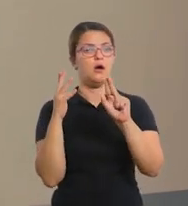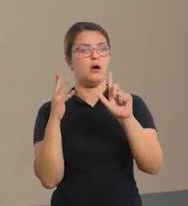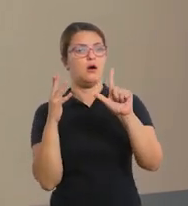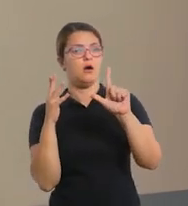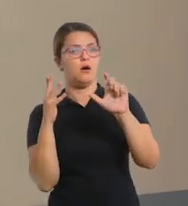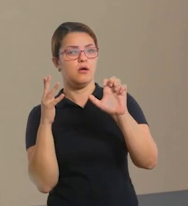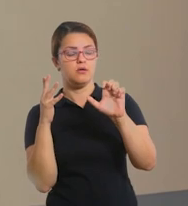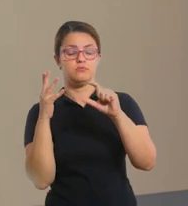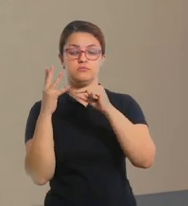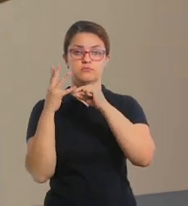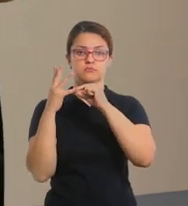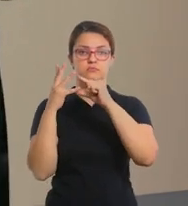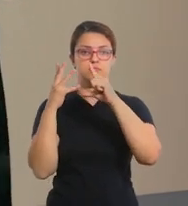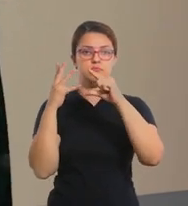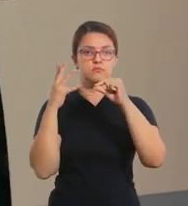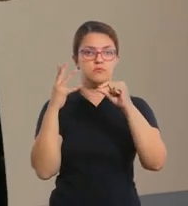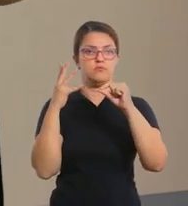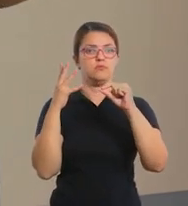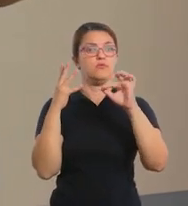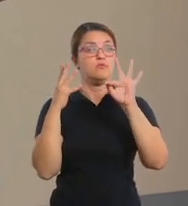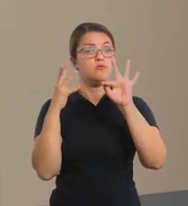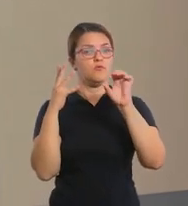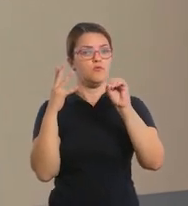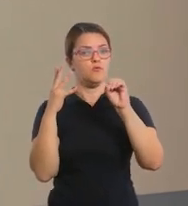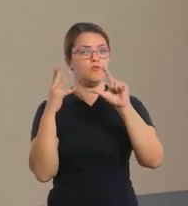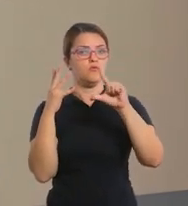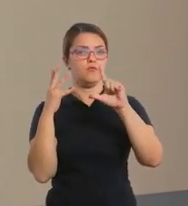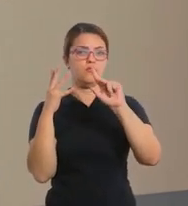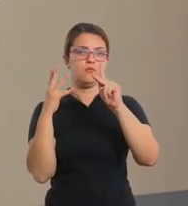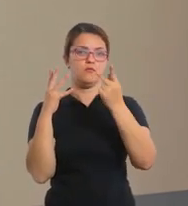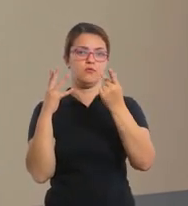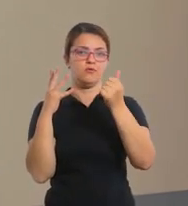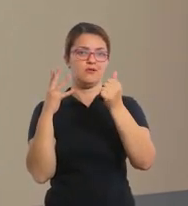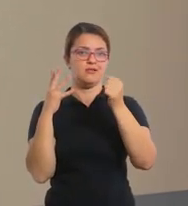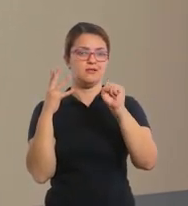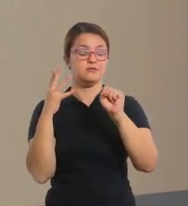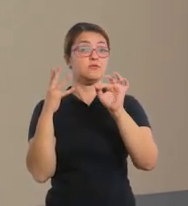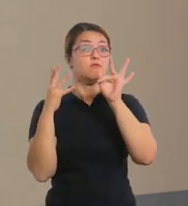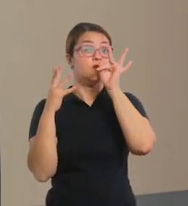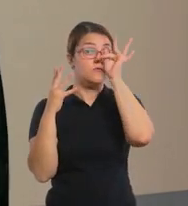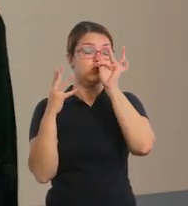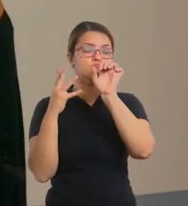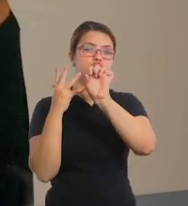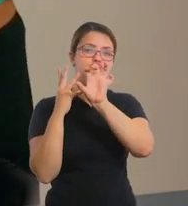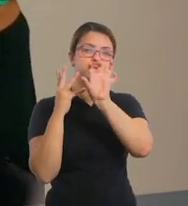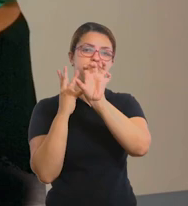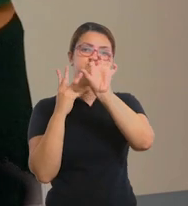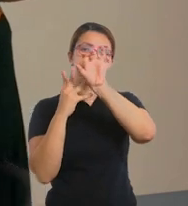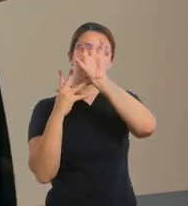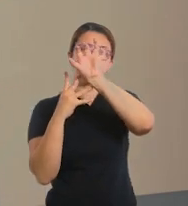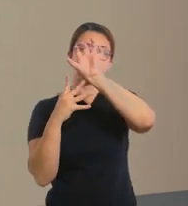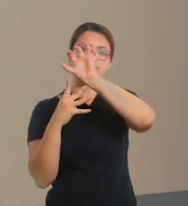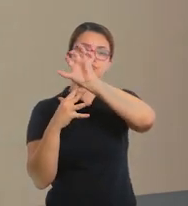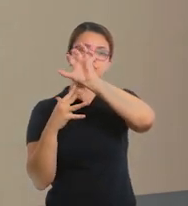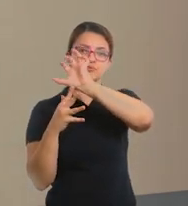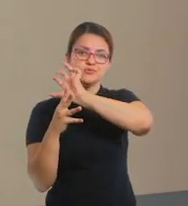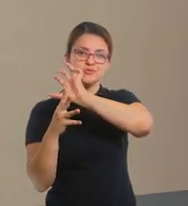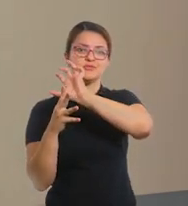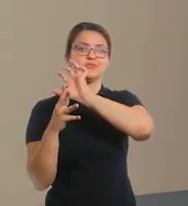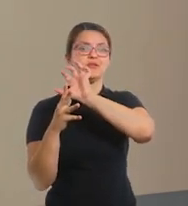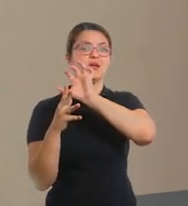desta árvore as folhas as flores e as frutas leiam